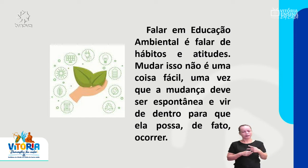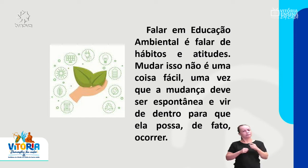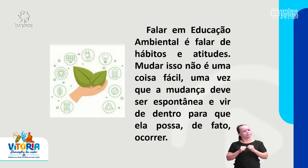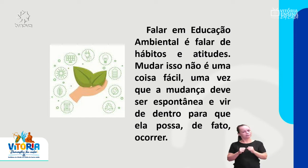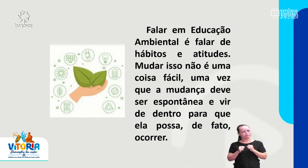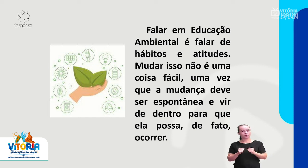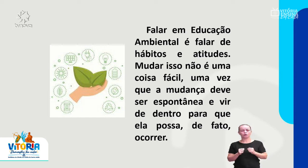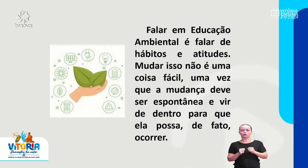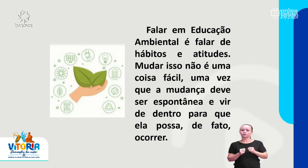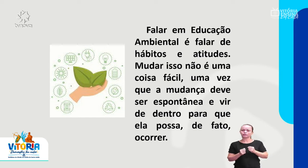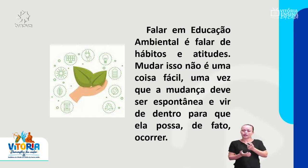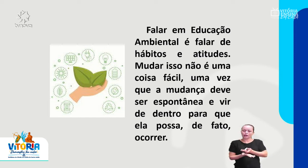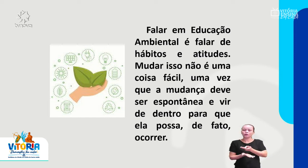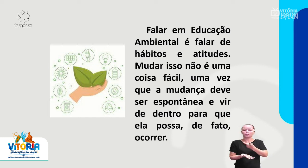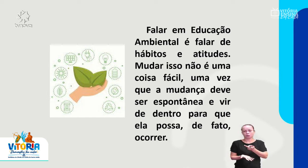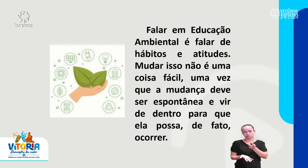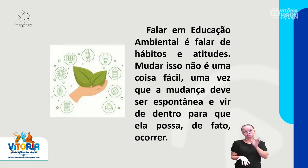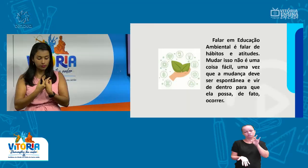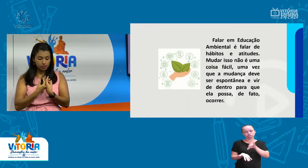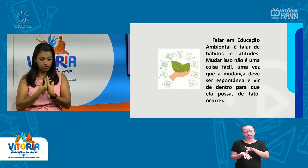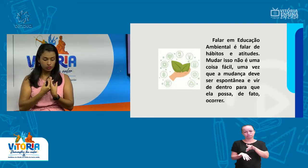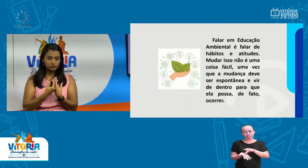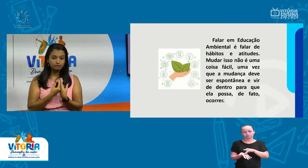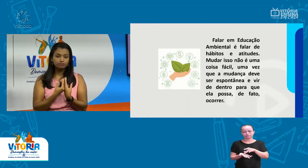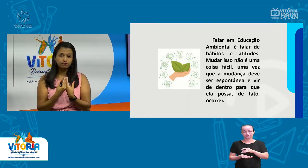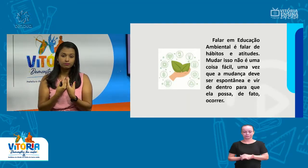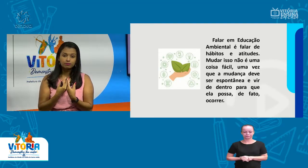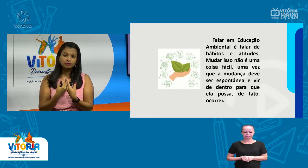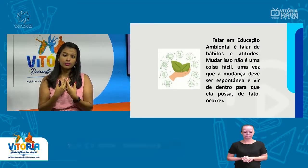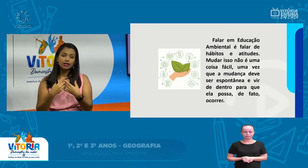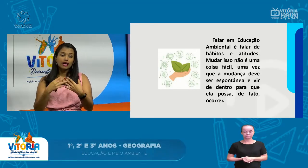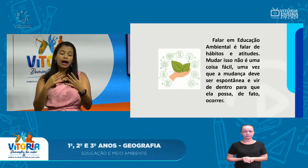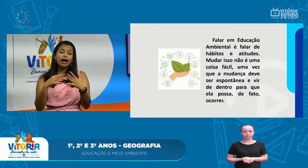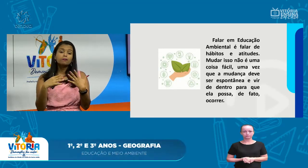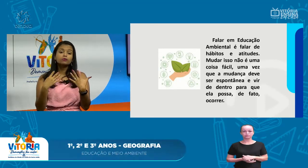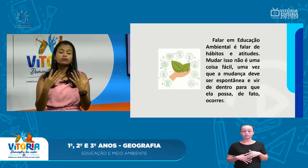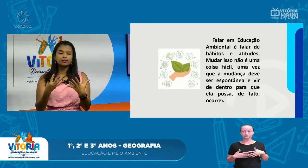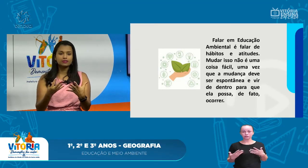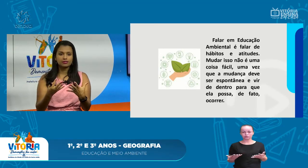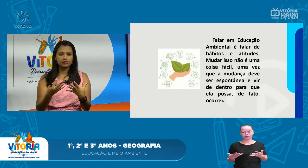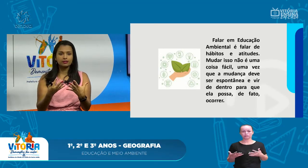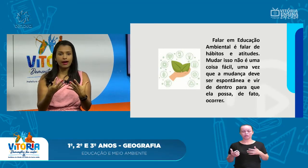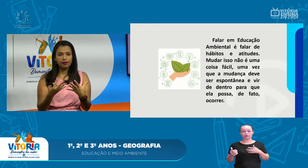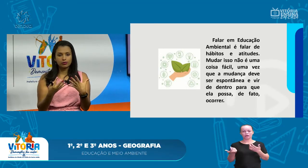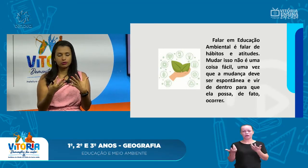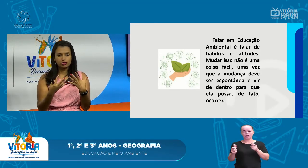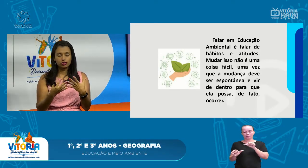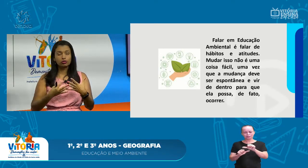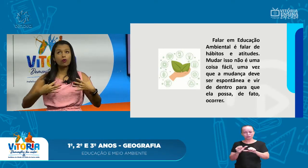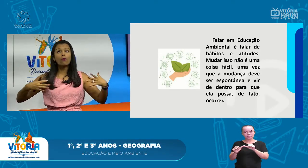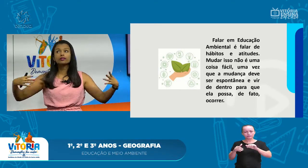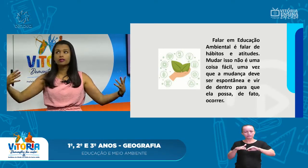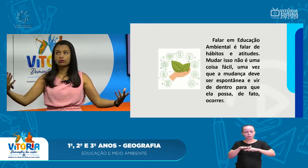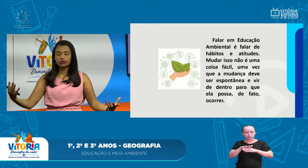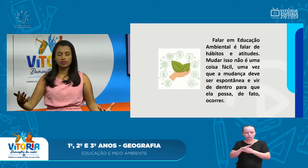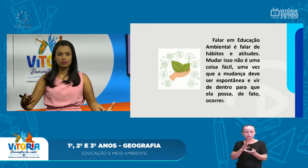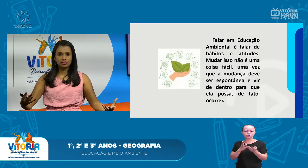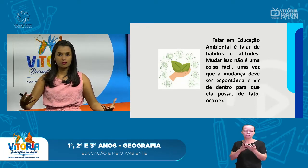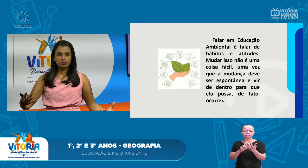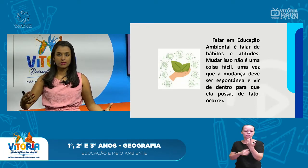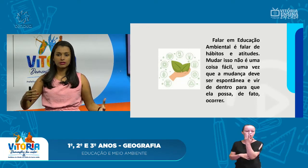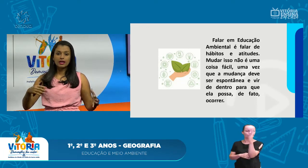fato, ocorrer. Ou seja, minha gente, a mudança de hábito da gente com a